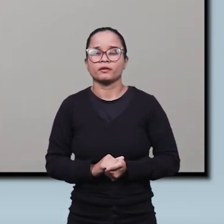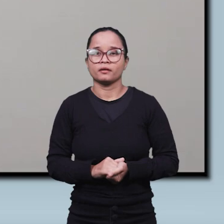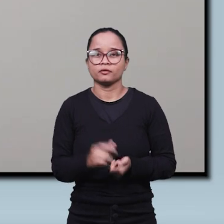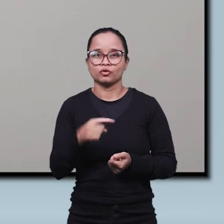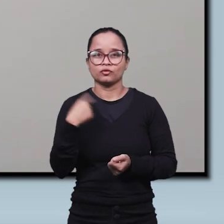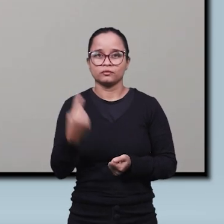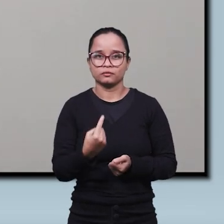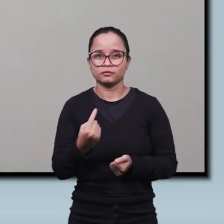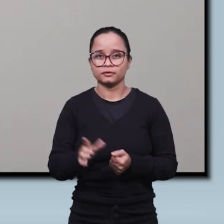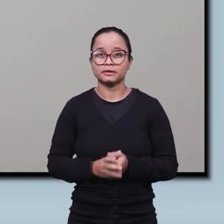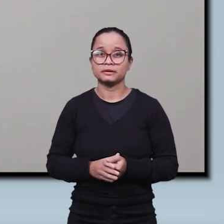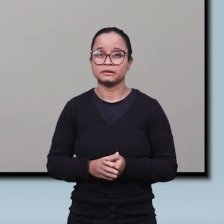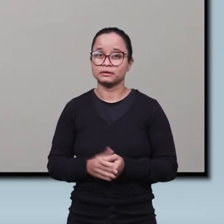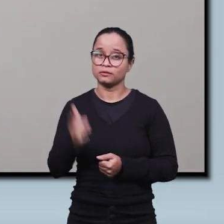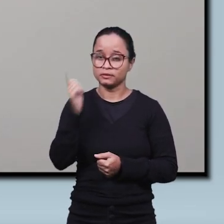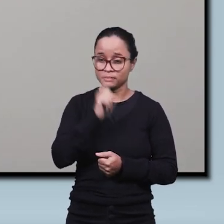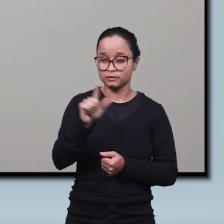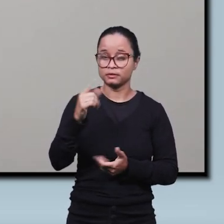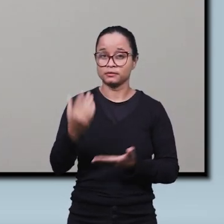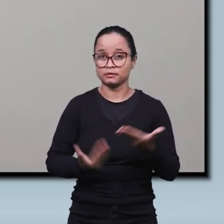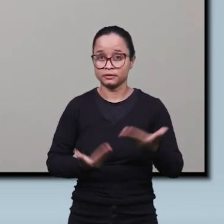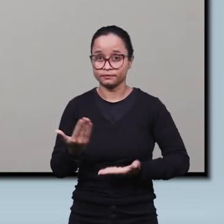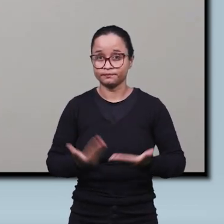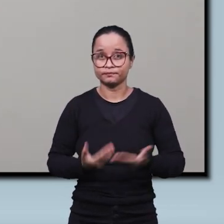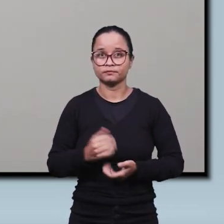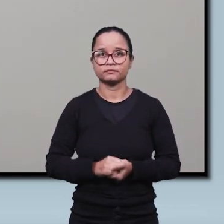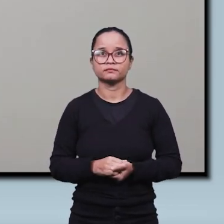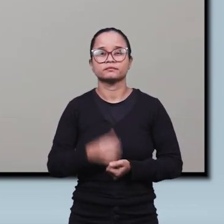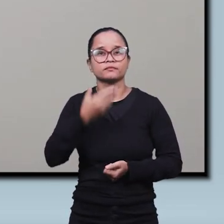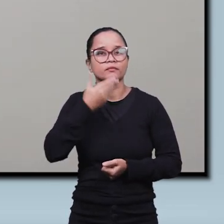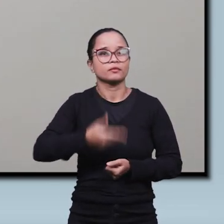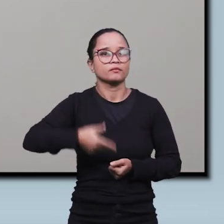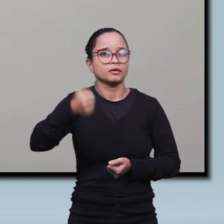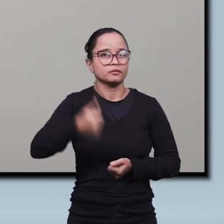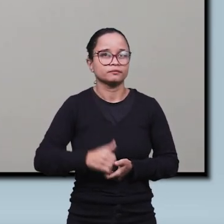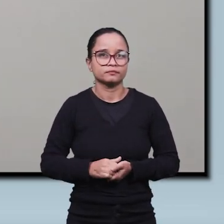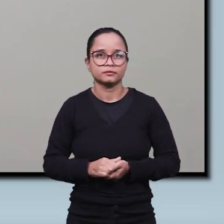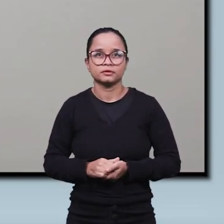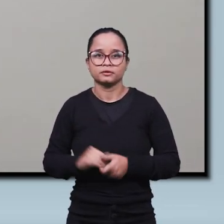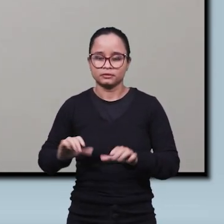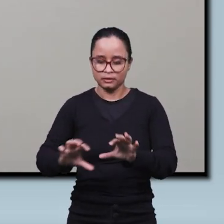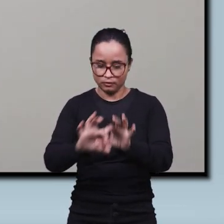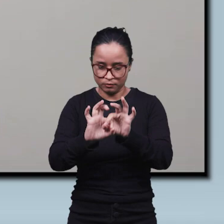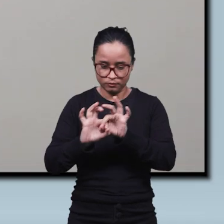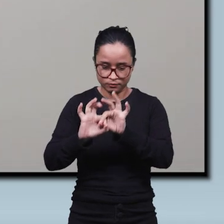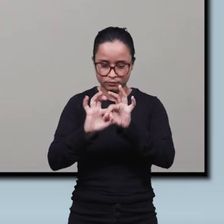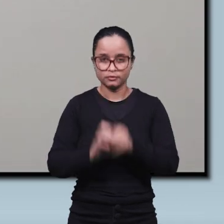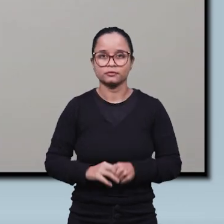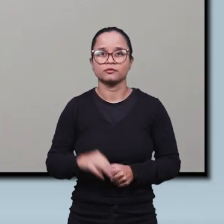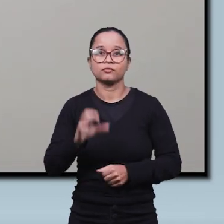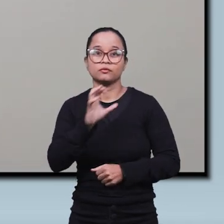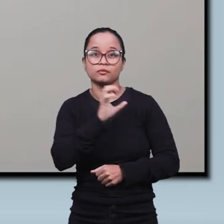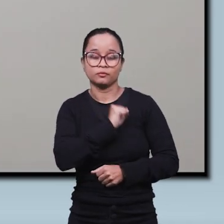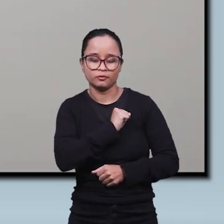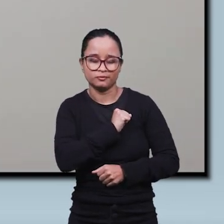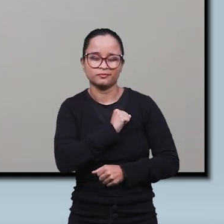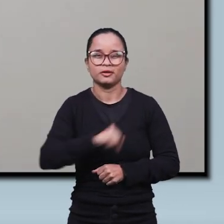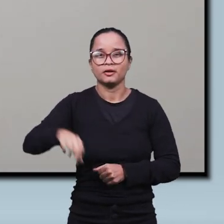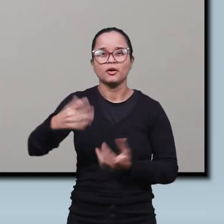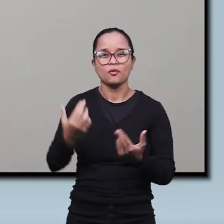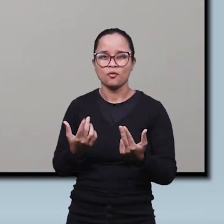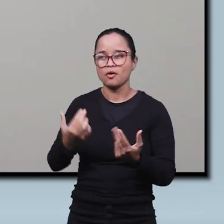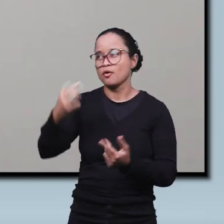acessarmos aos nossos irmãos, o melhor acesso na comunhão, no amor, assim como o Senhor um